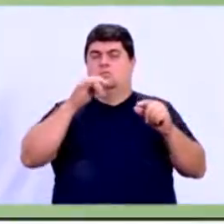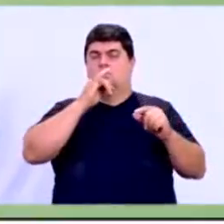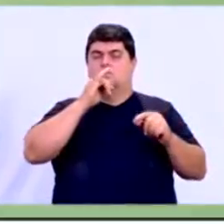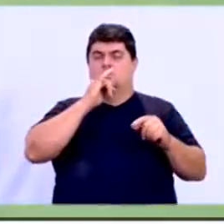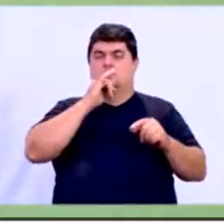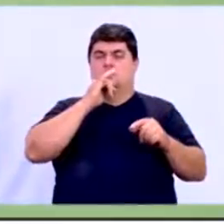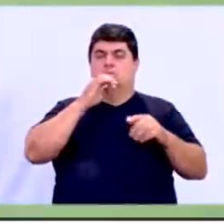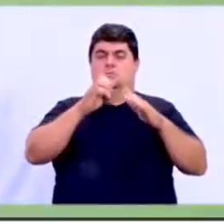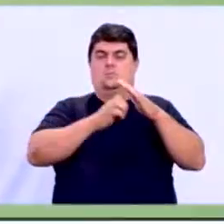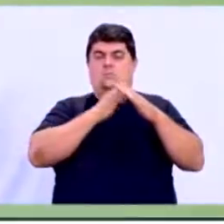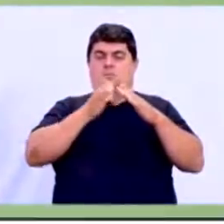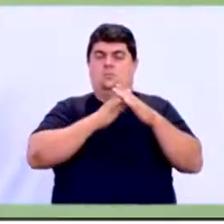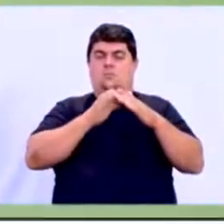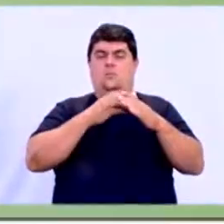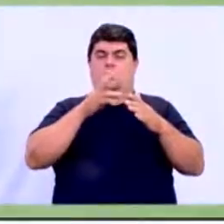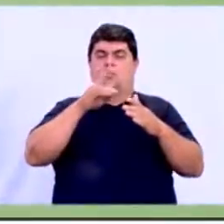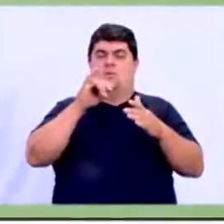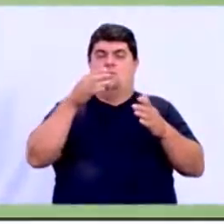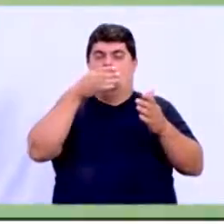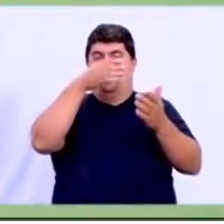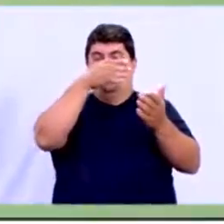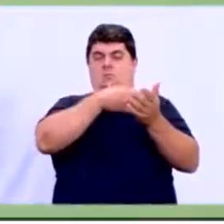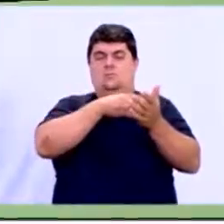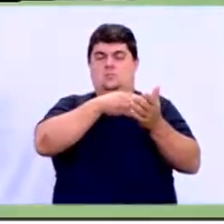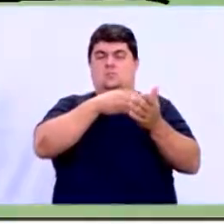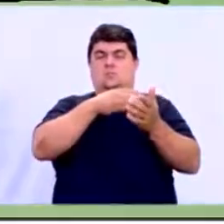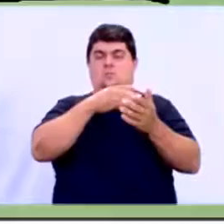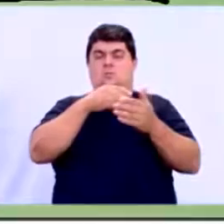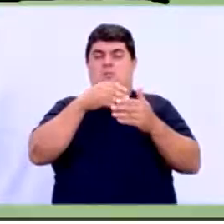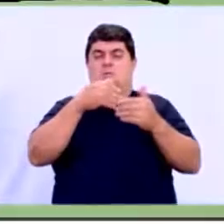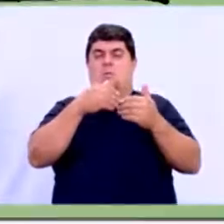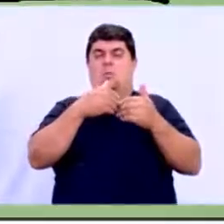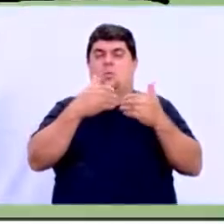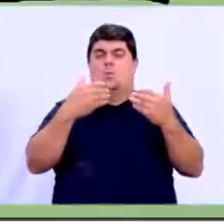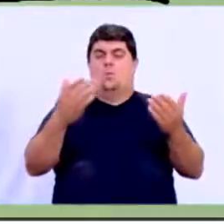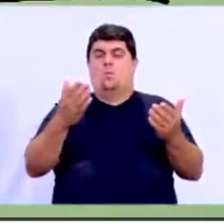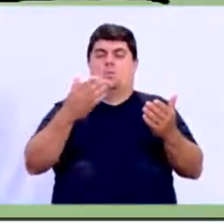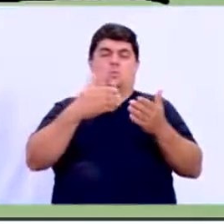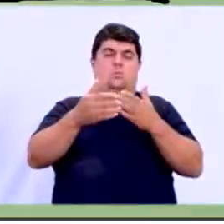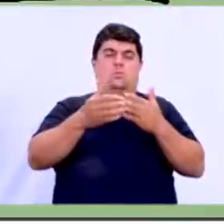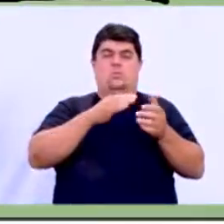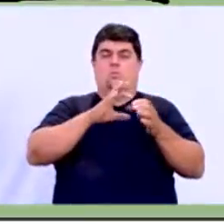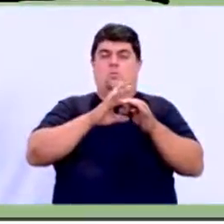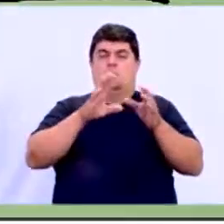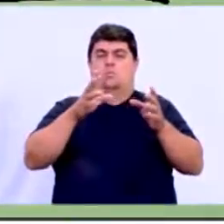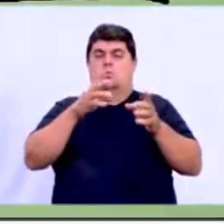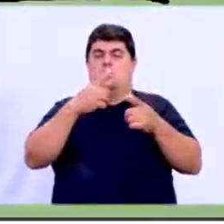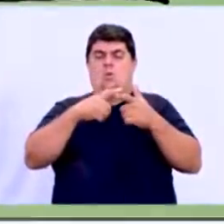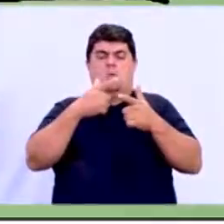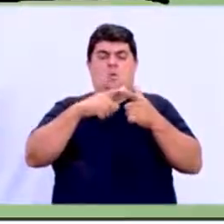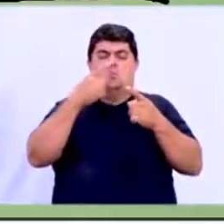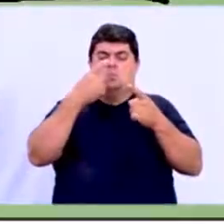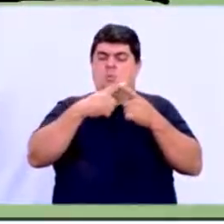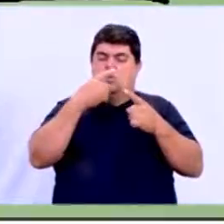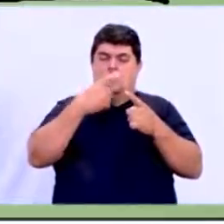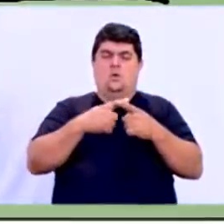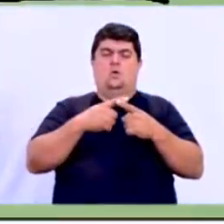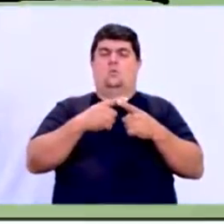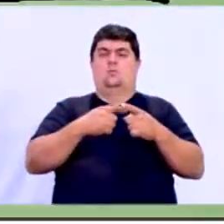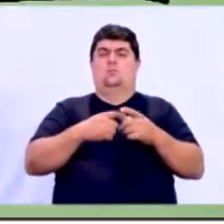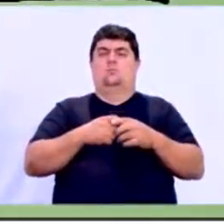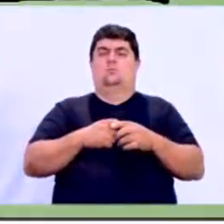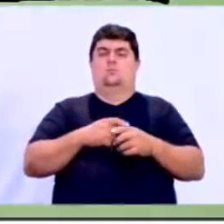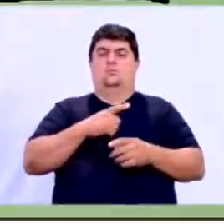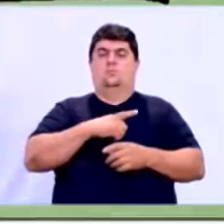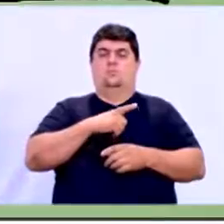a empresa irá atingir os objetivos, qual é o motivo de existir, né? Essas duas, elas